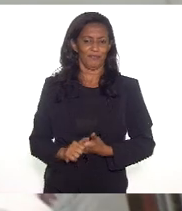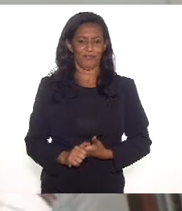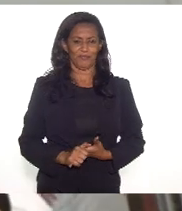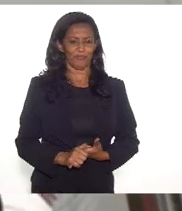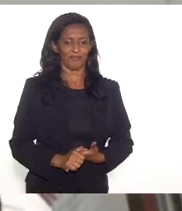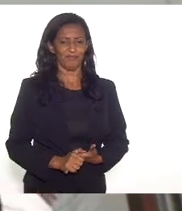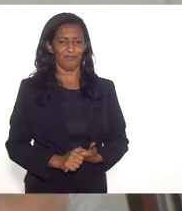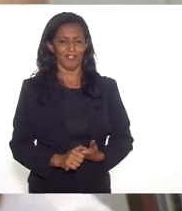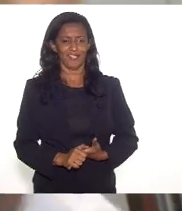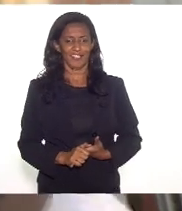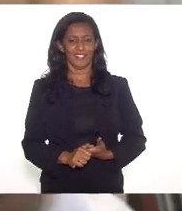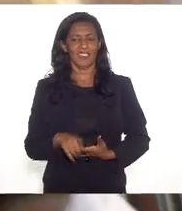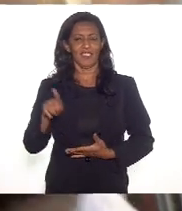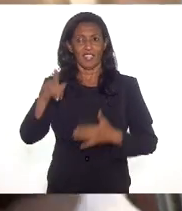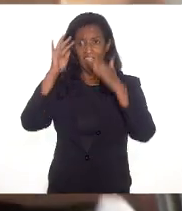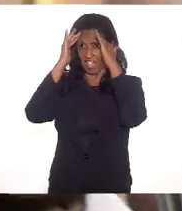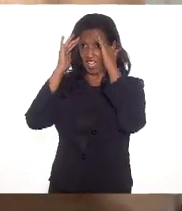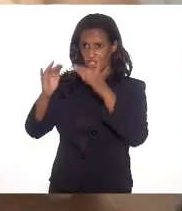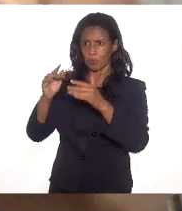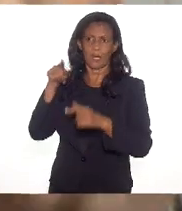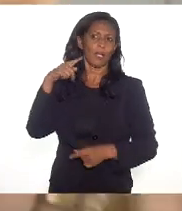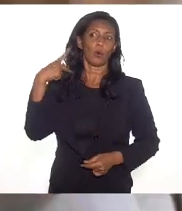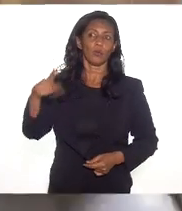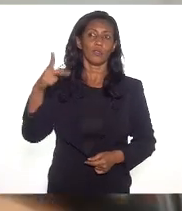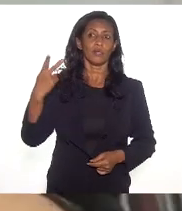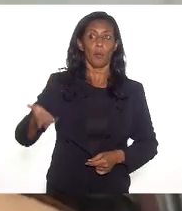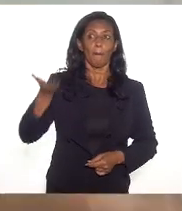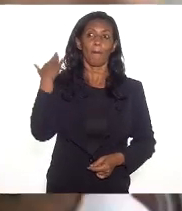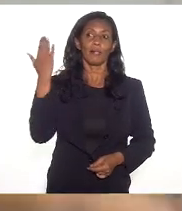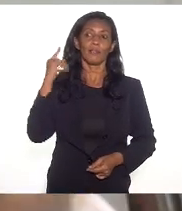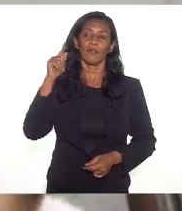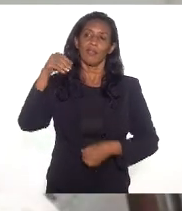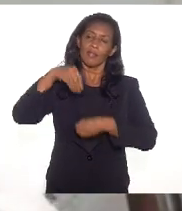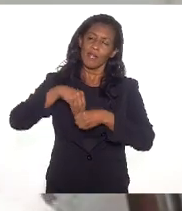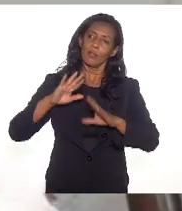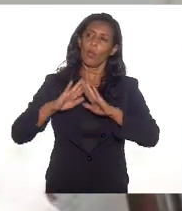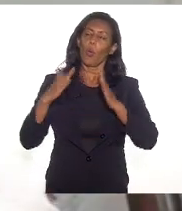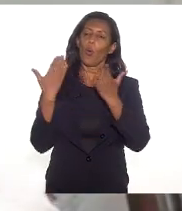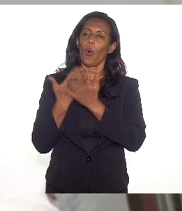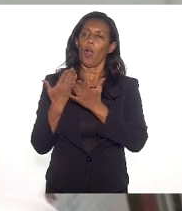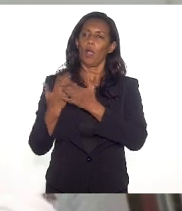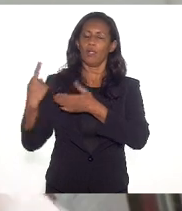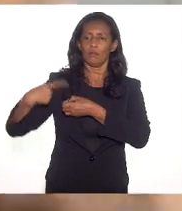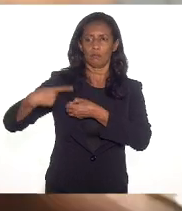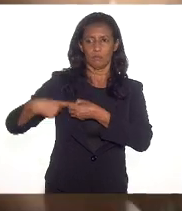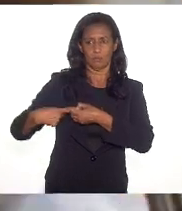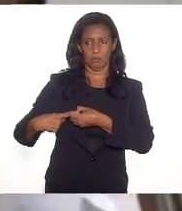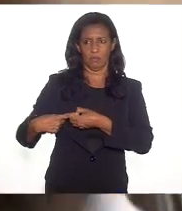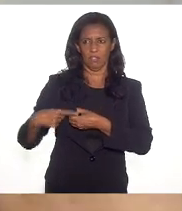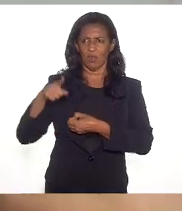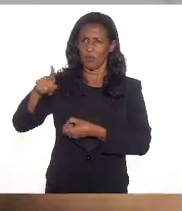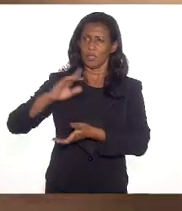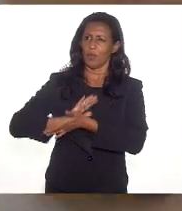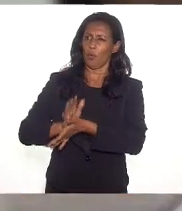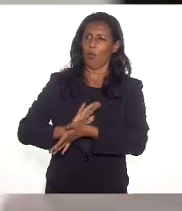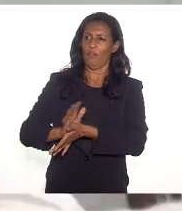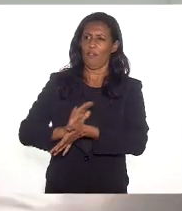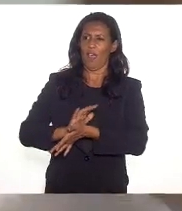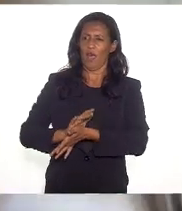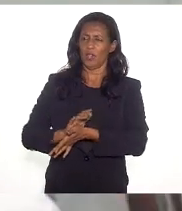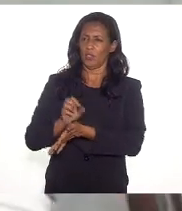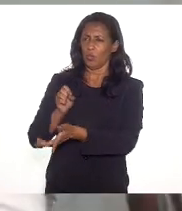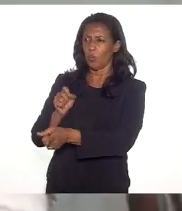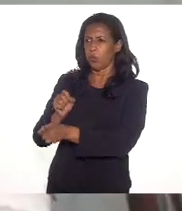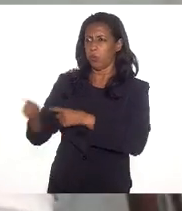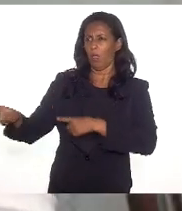do que fez e respeitar o seu passado dentro de um colégio municipal. Vossa Excelência foi covarde em